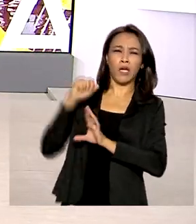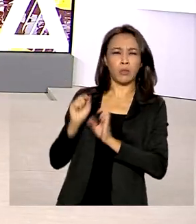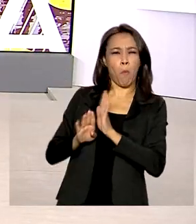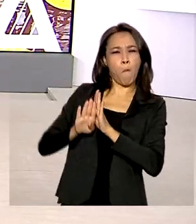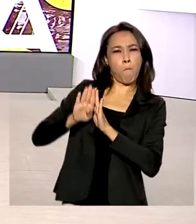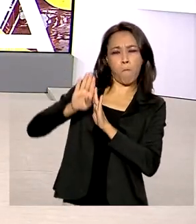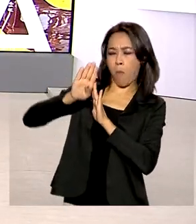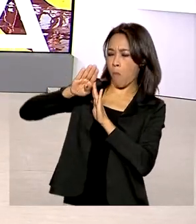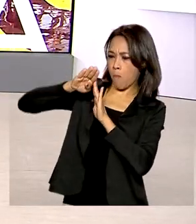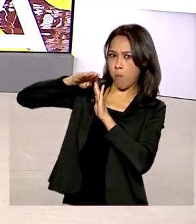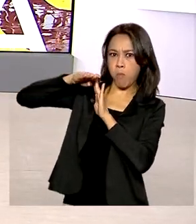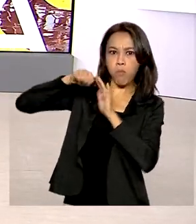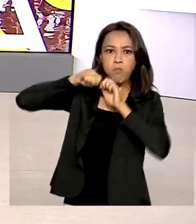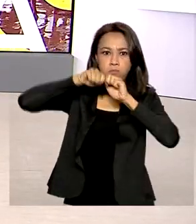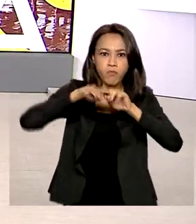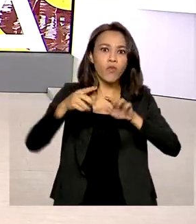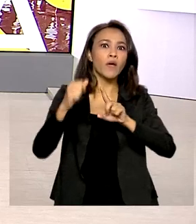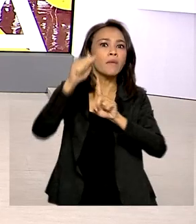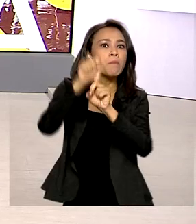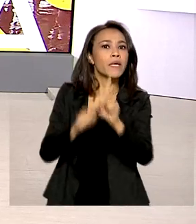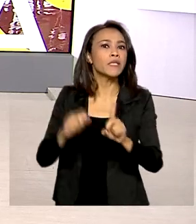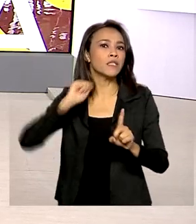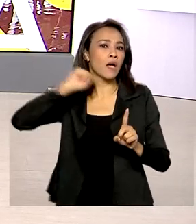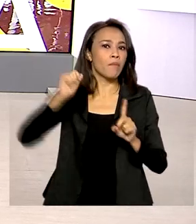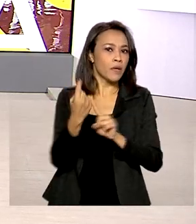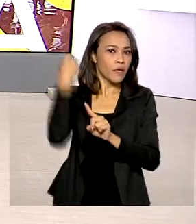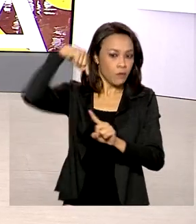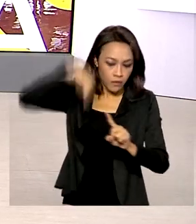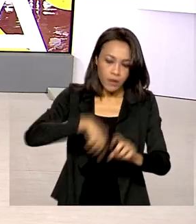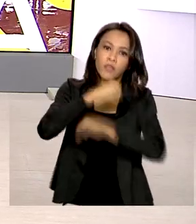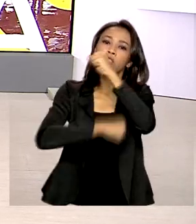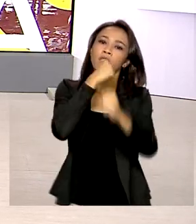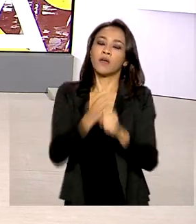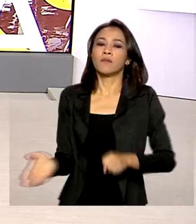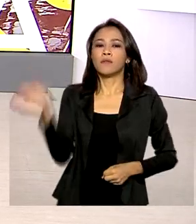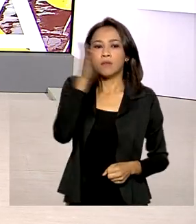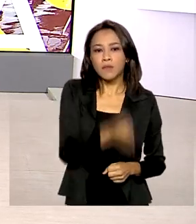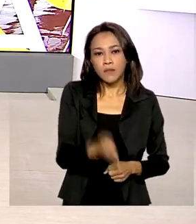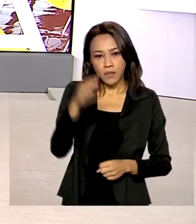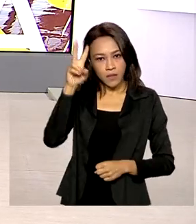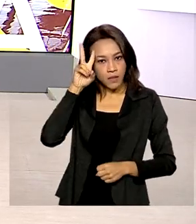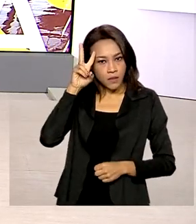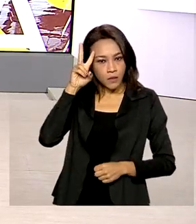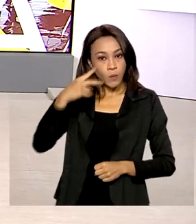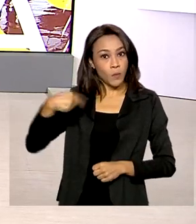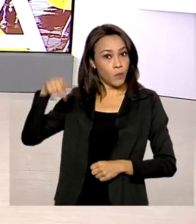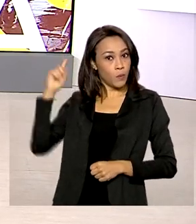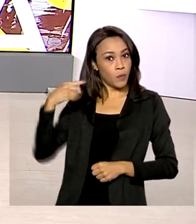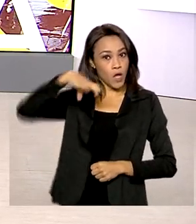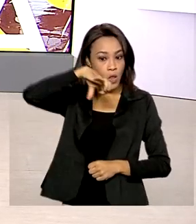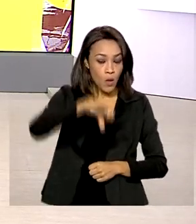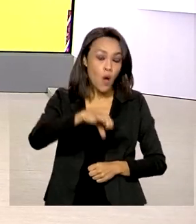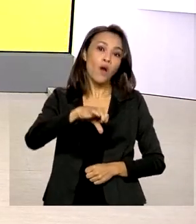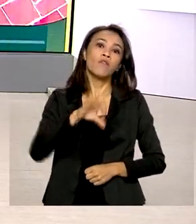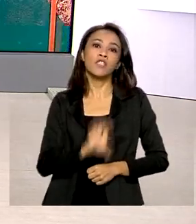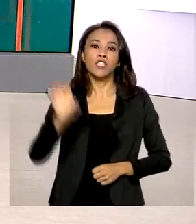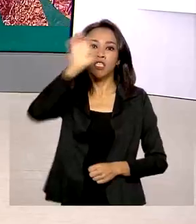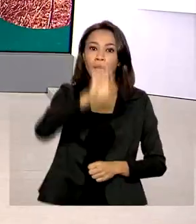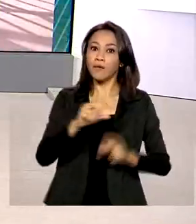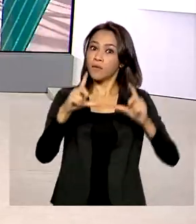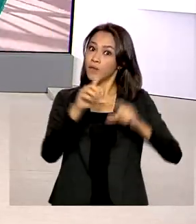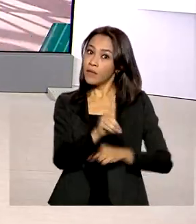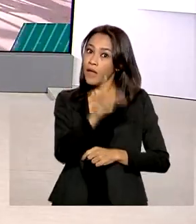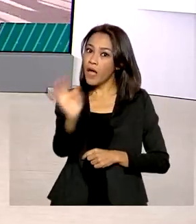registrado em 19 de abril deste ano. Na segunda-feira, nove estados e o Distrito Federal não registraram